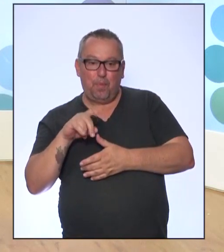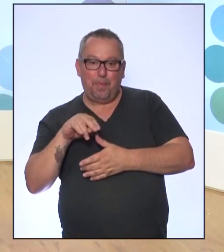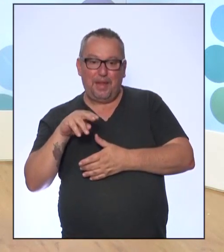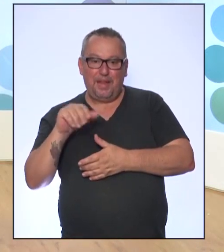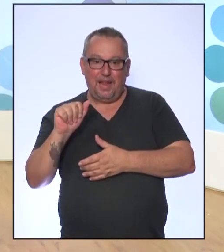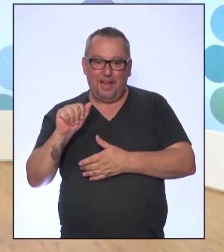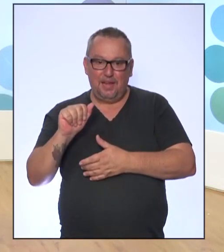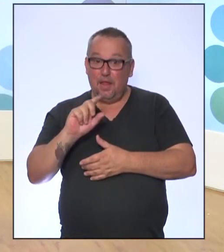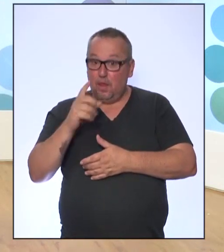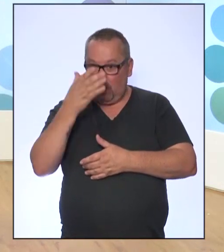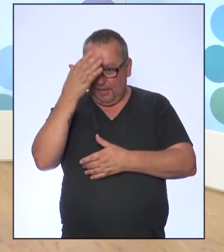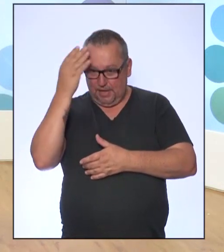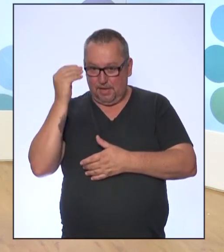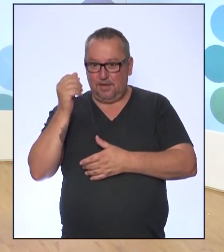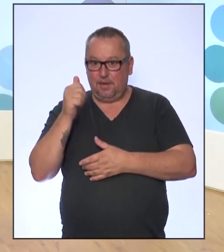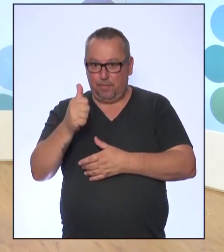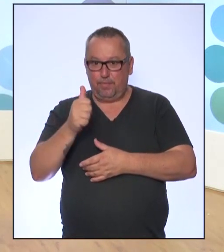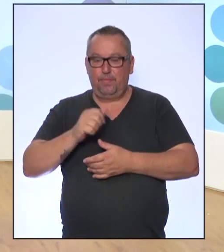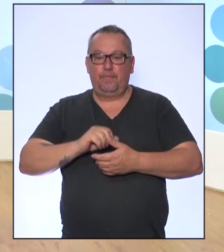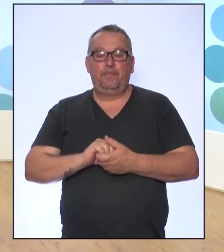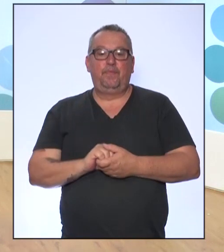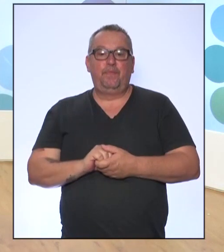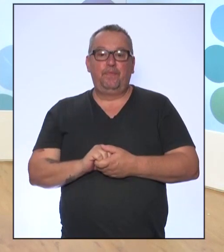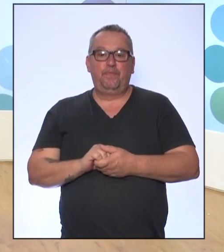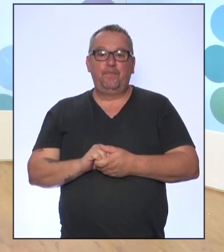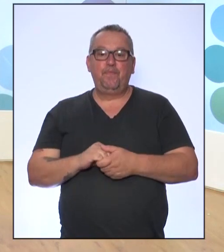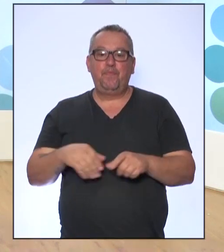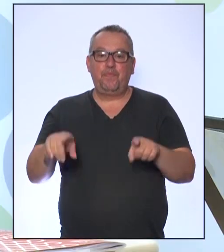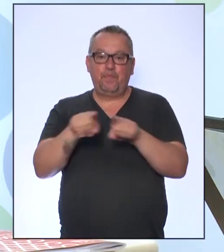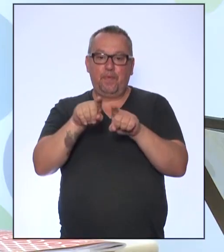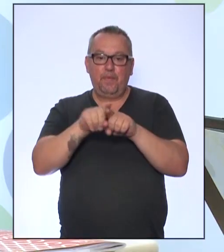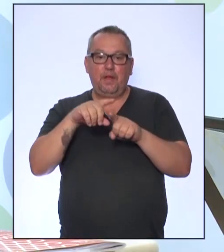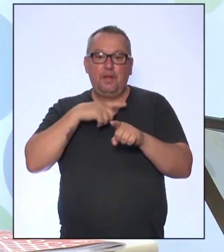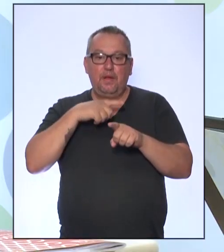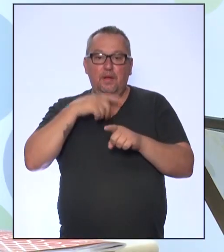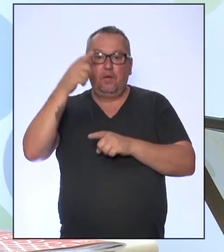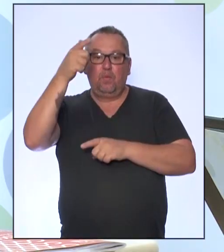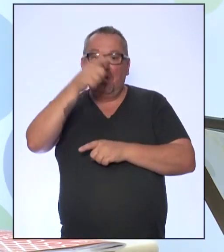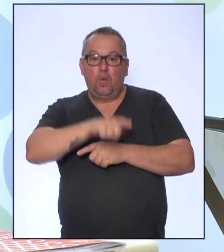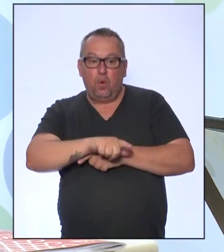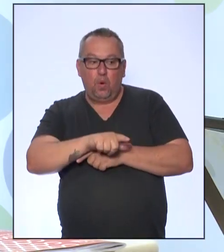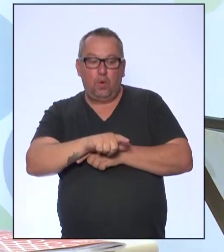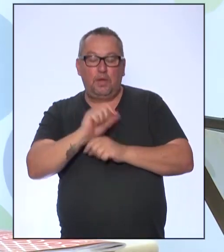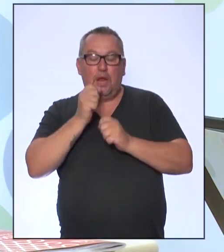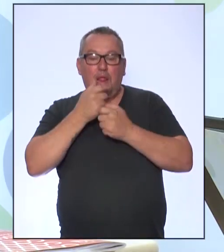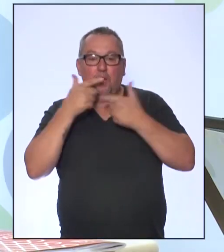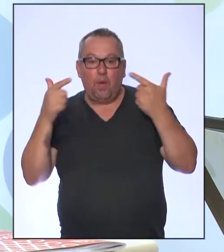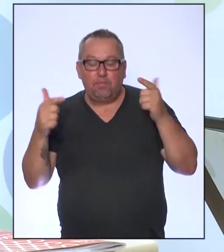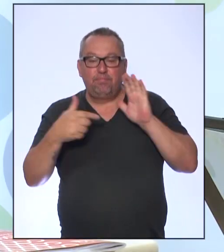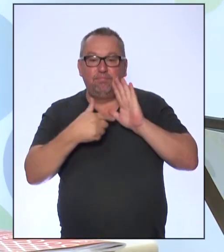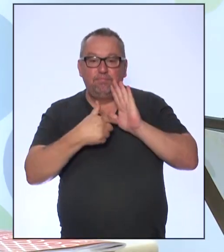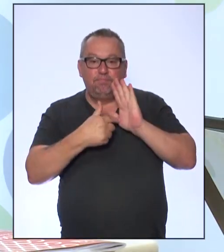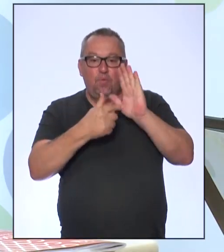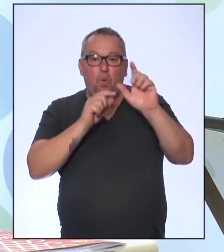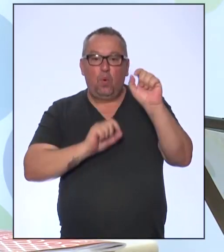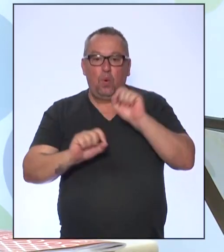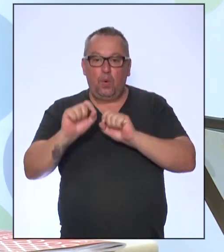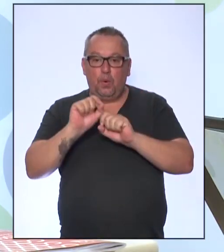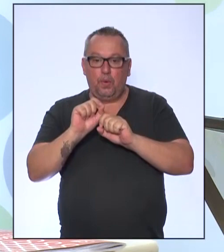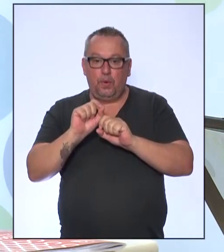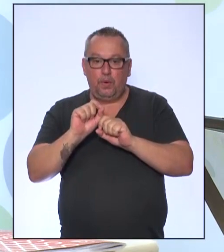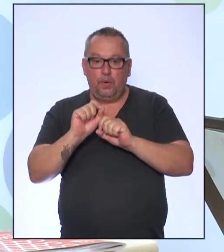vocês. Não se esqueçam. Bom, aí depois nós vamos ter uma outra figura de linguagem que é chamada